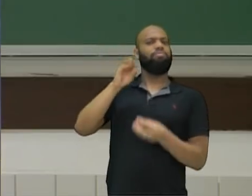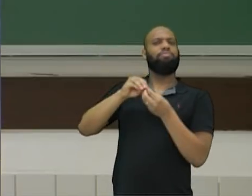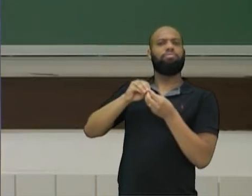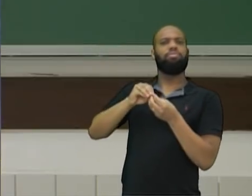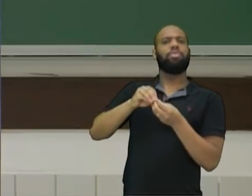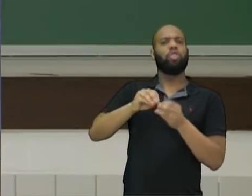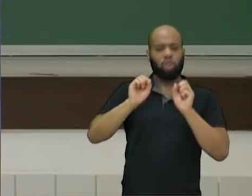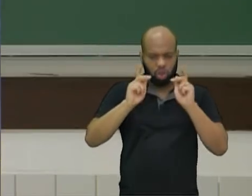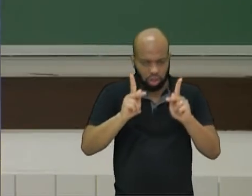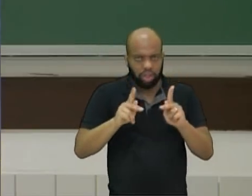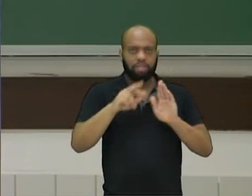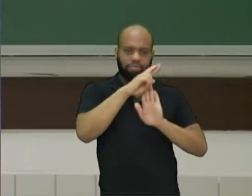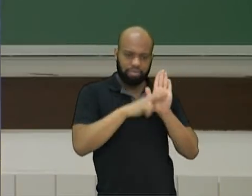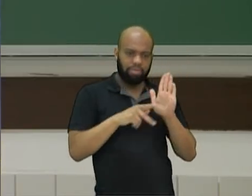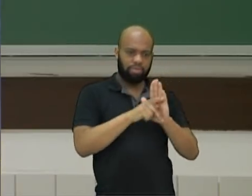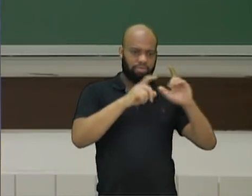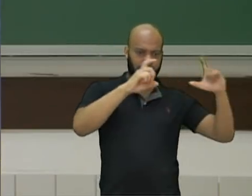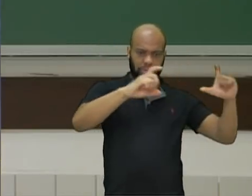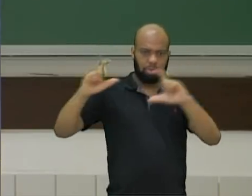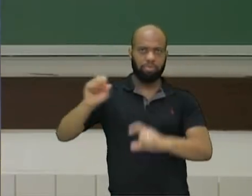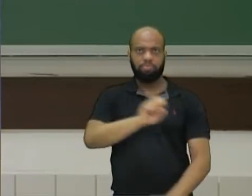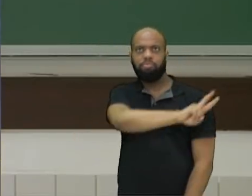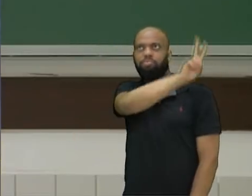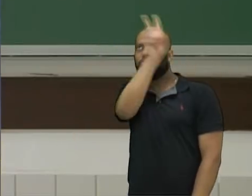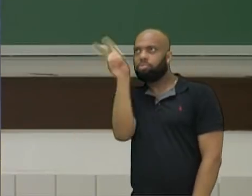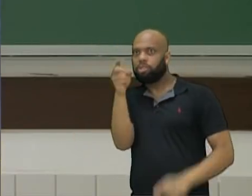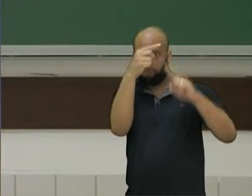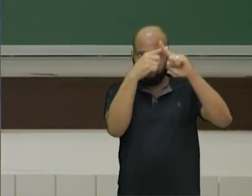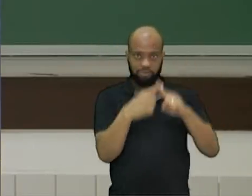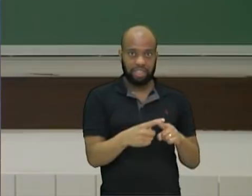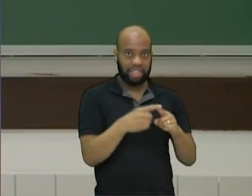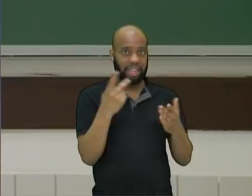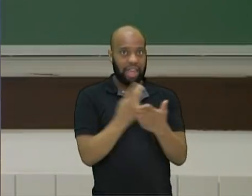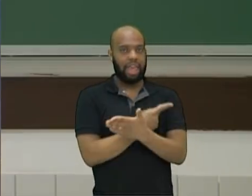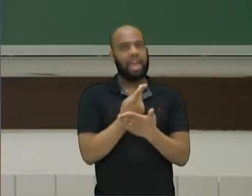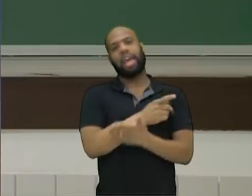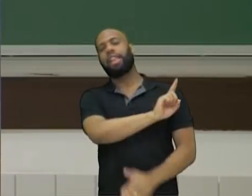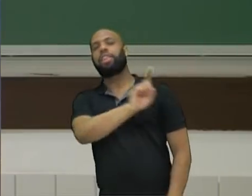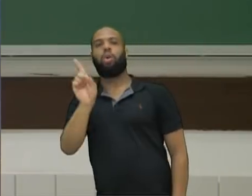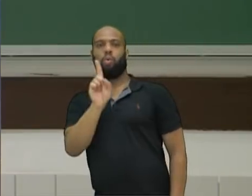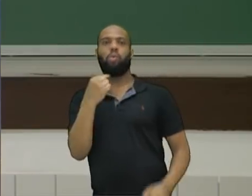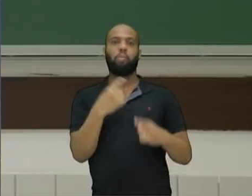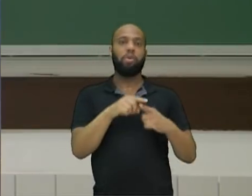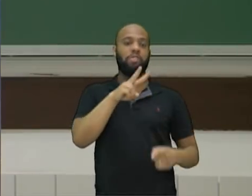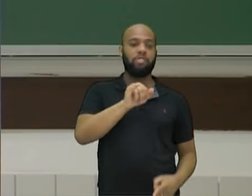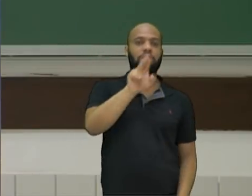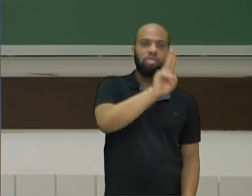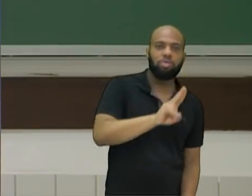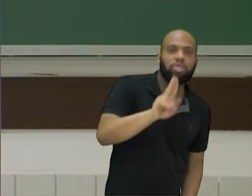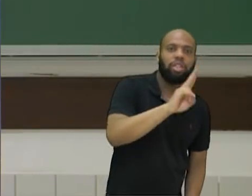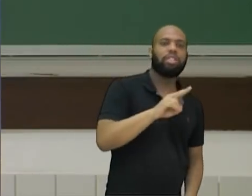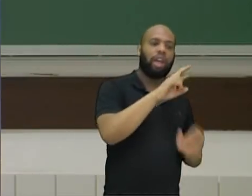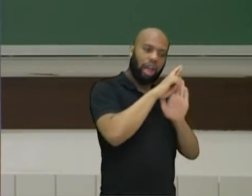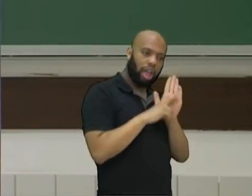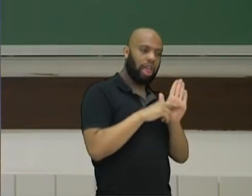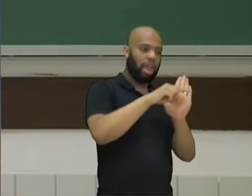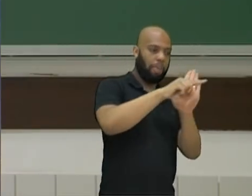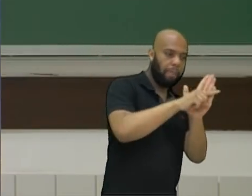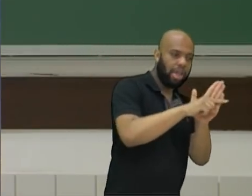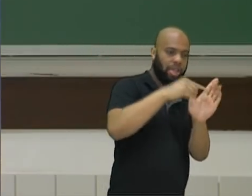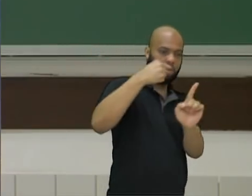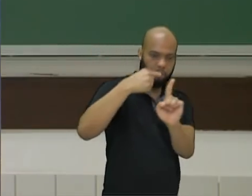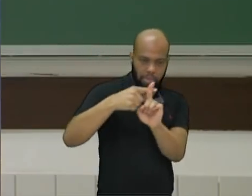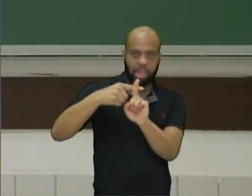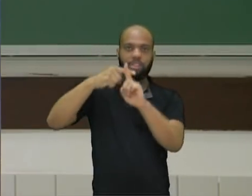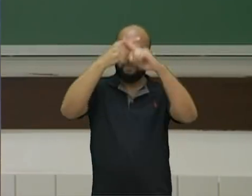entendeu, ok, a propriedade distributiva, você nunca vai errar, porque você vai usar a regra de sinais, você vai multiplicar todo